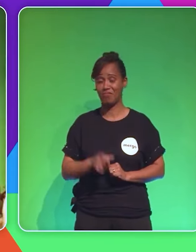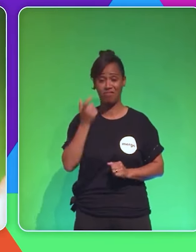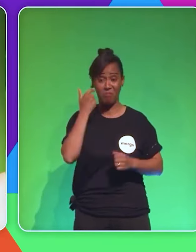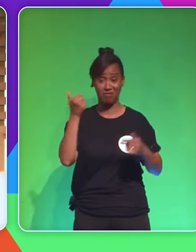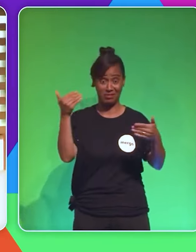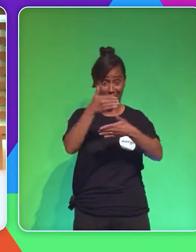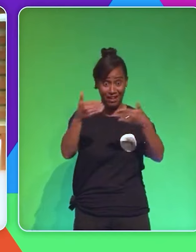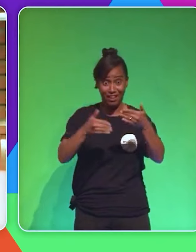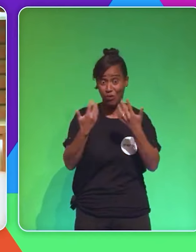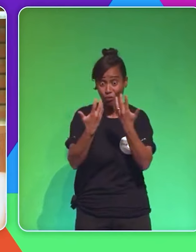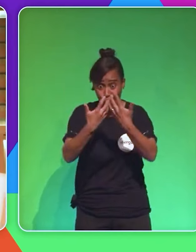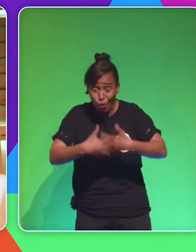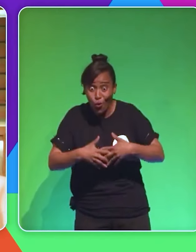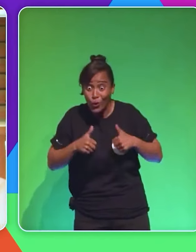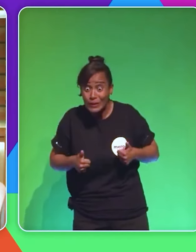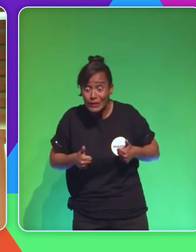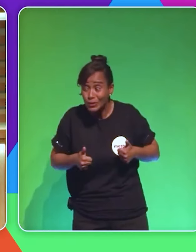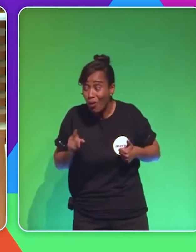rola